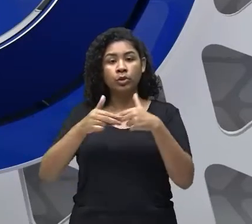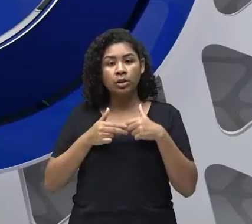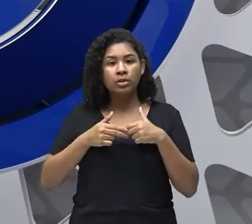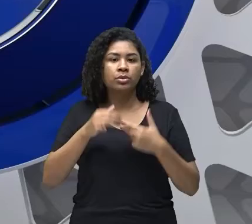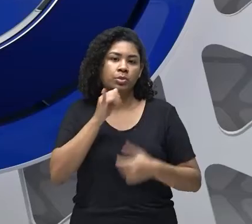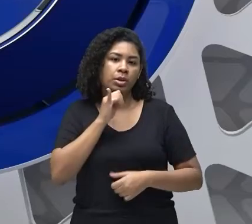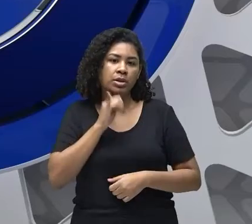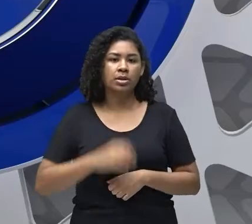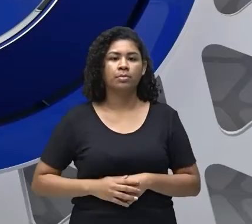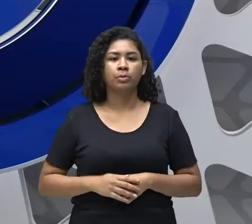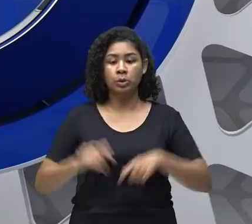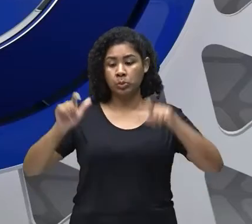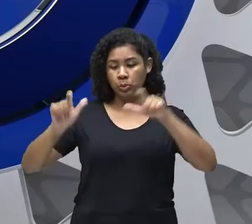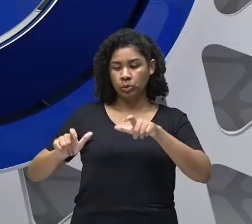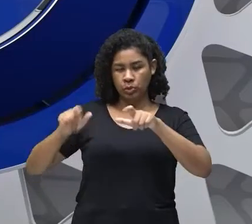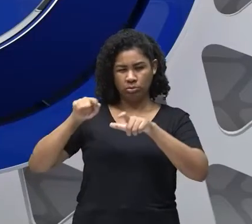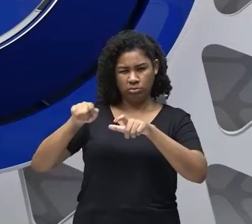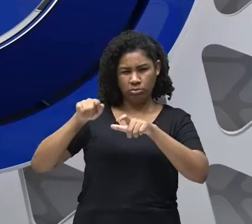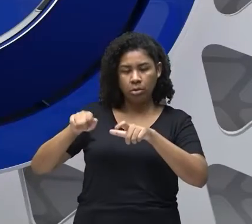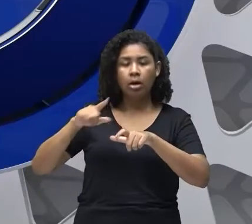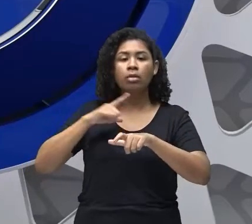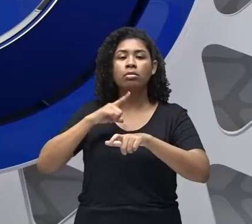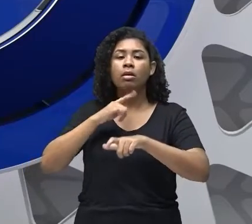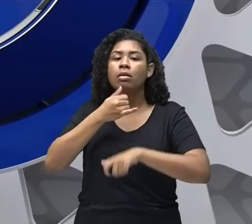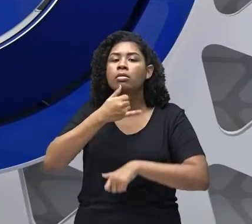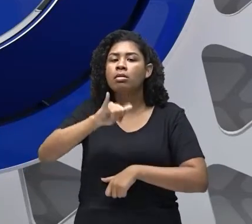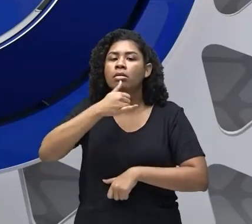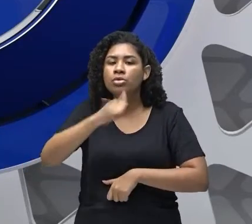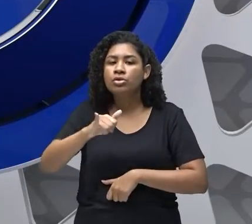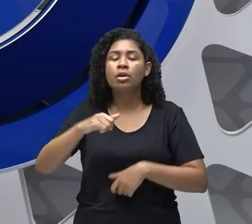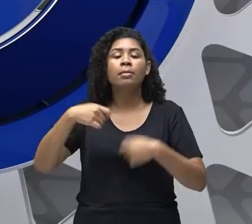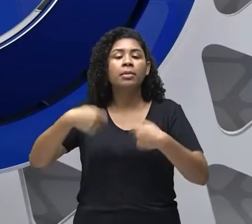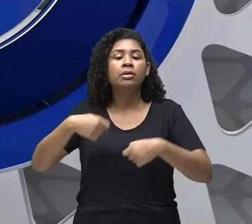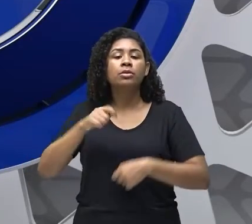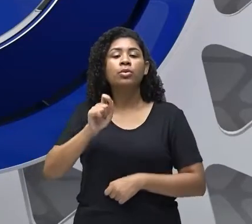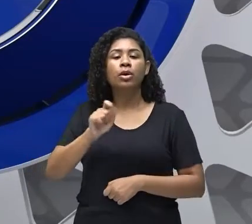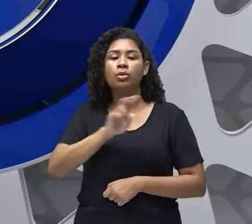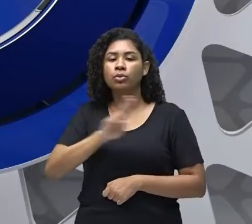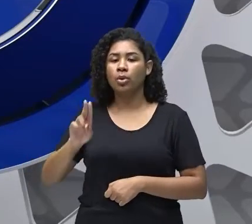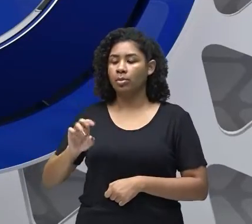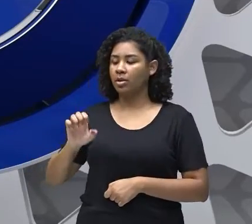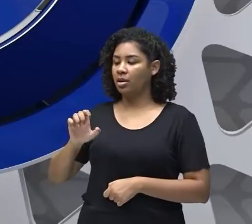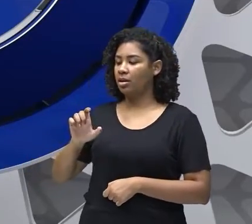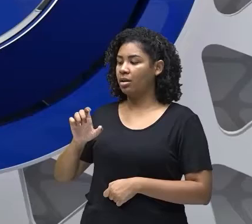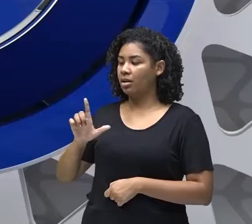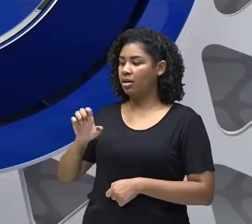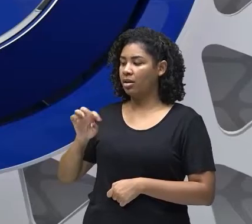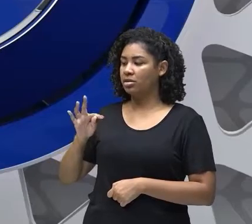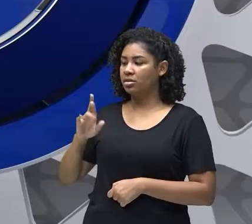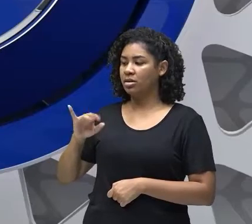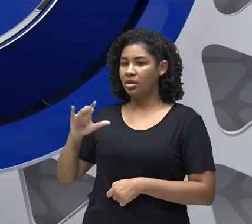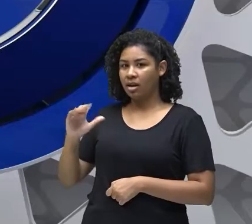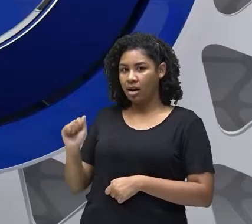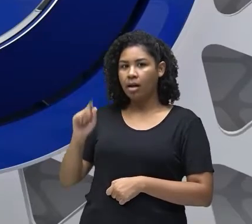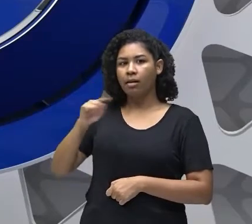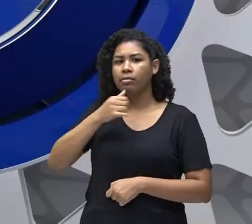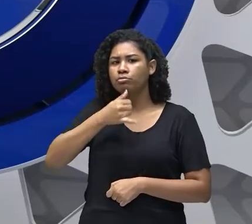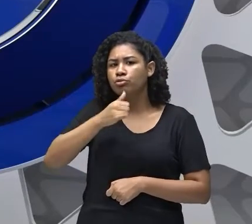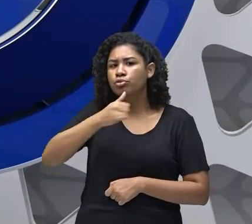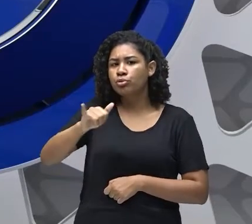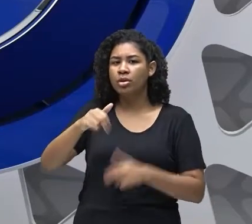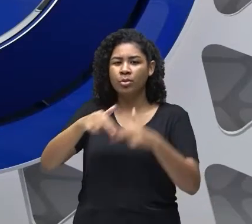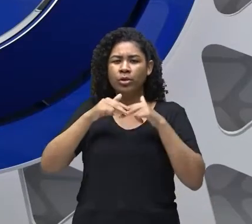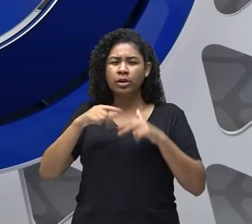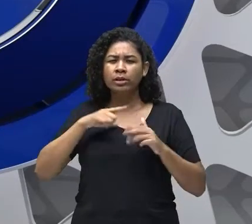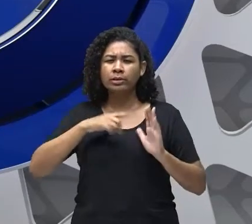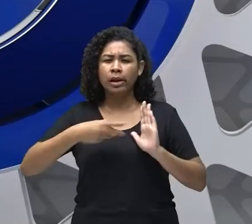utilizar energia elétrica, né? Então, por isso que a geladeira e o ar-condicionado é preciso ligar ali, ó, a tomadinha,